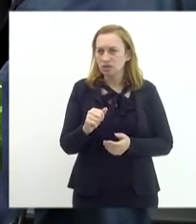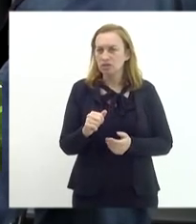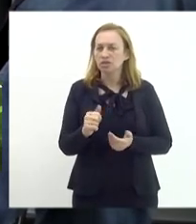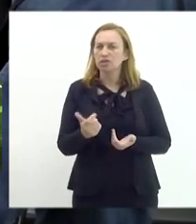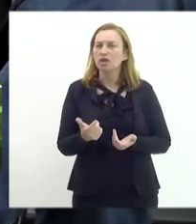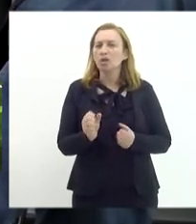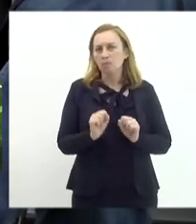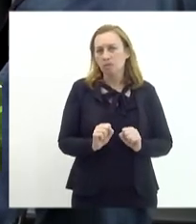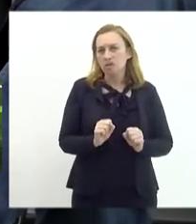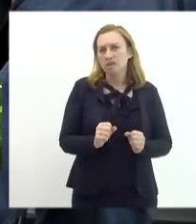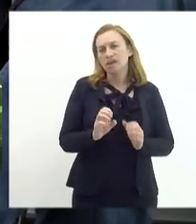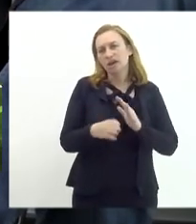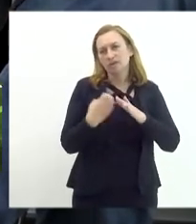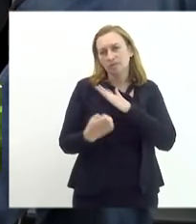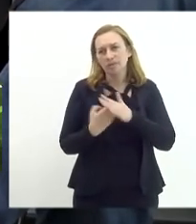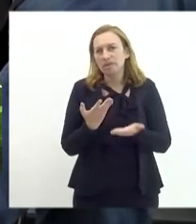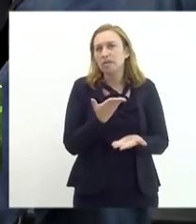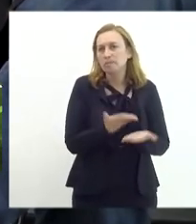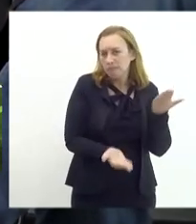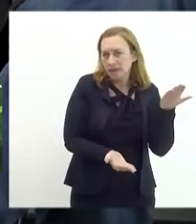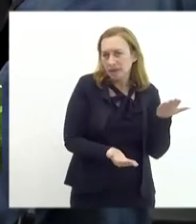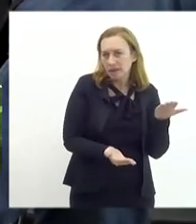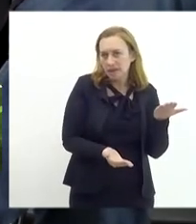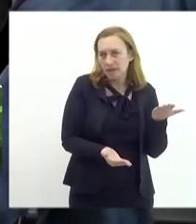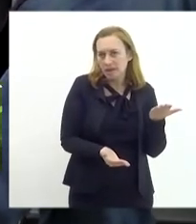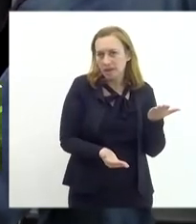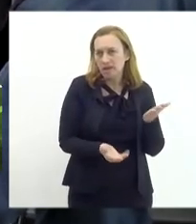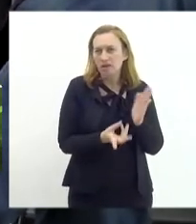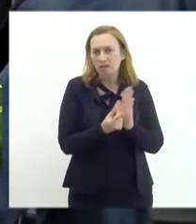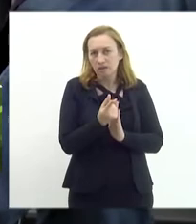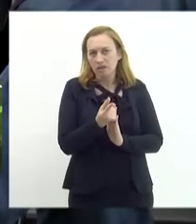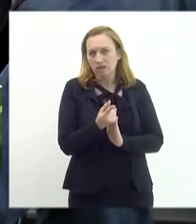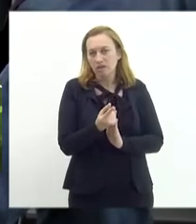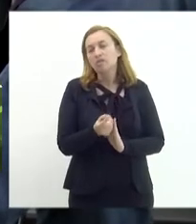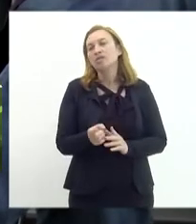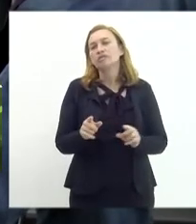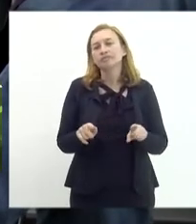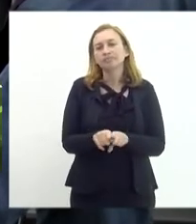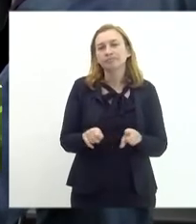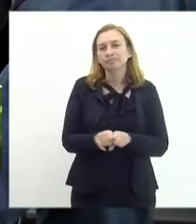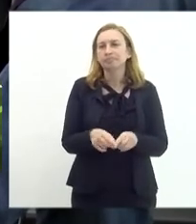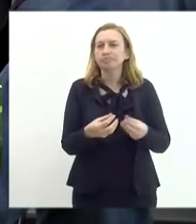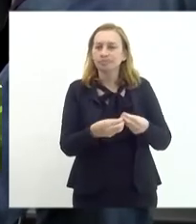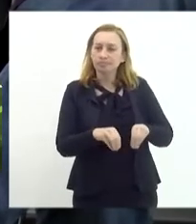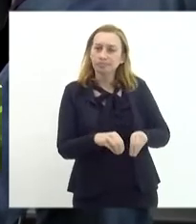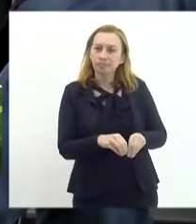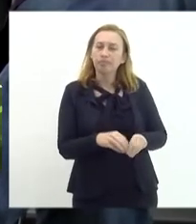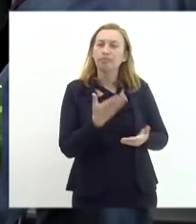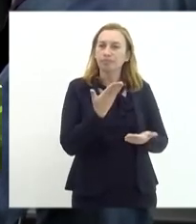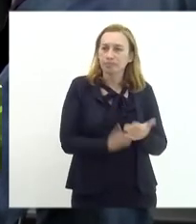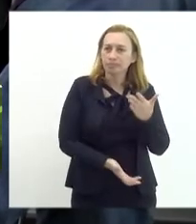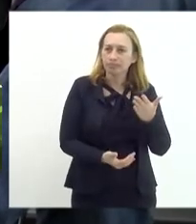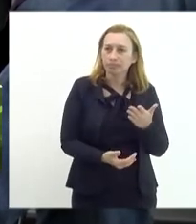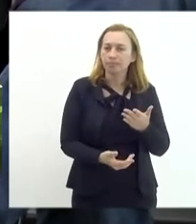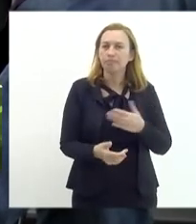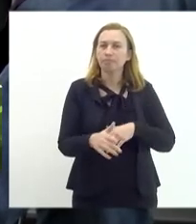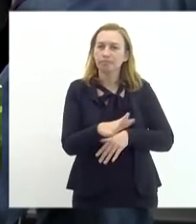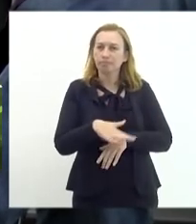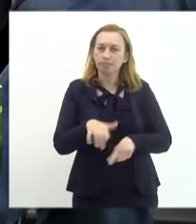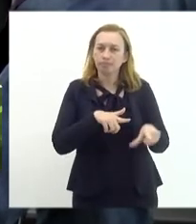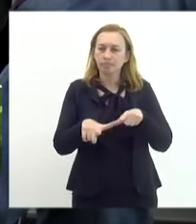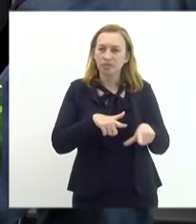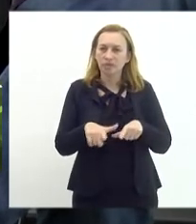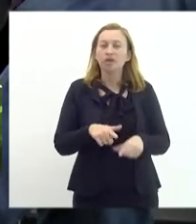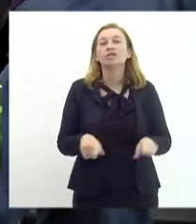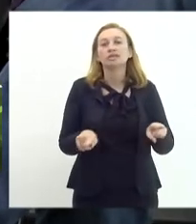perca boa parte da sua saúde financeira, o que implicaria também, talvez, na perda de postos de trabalho. E o